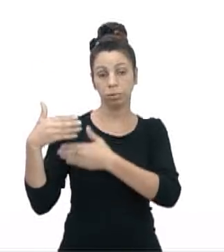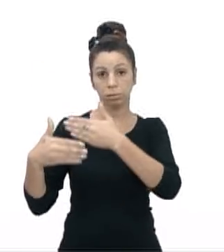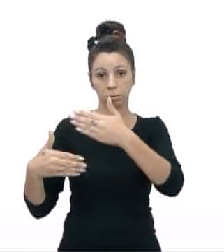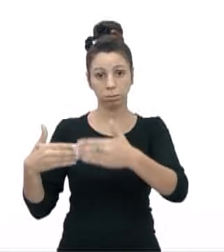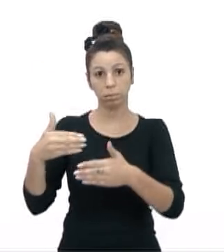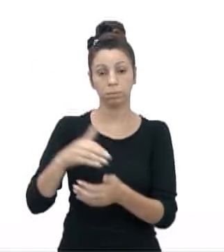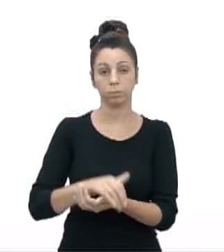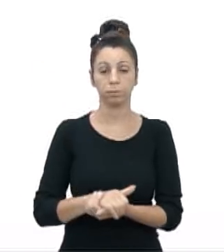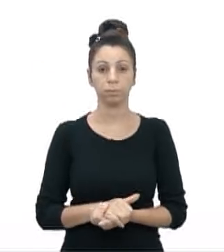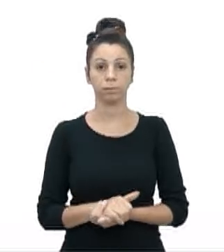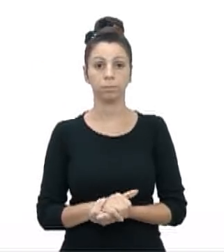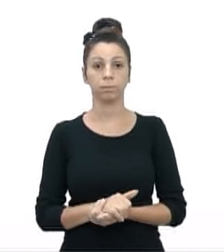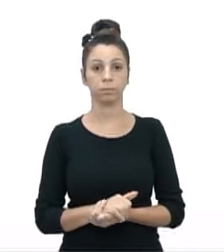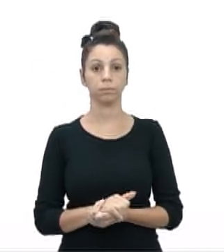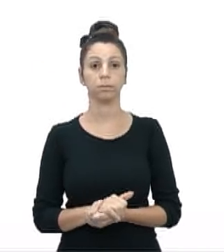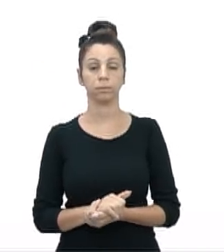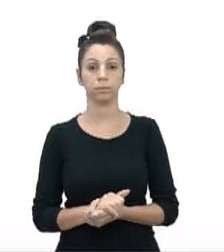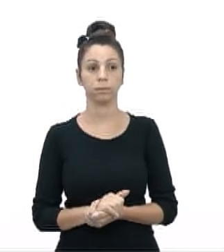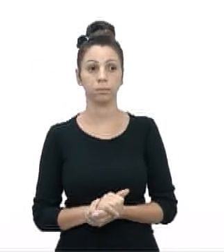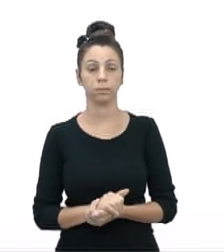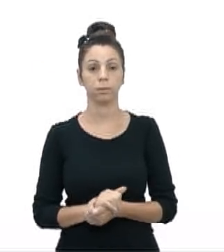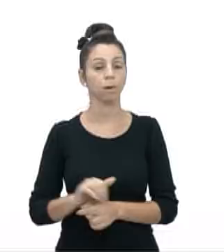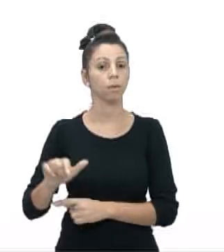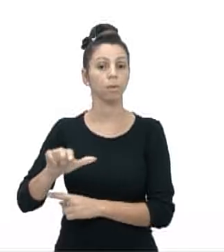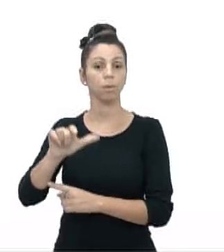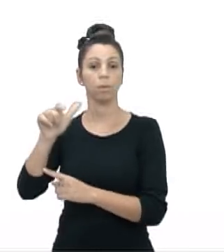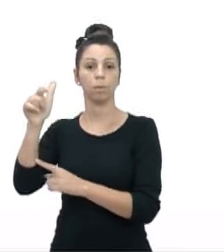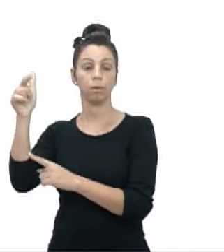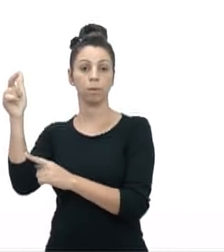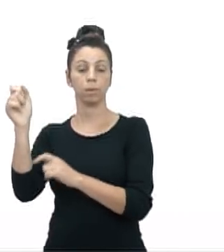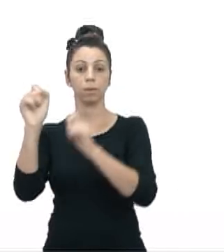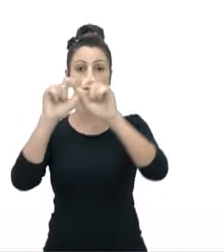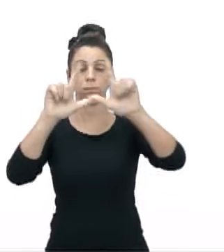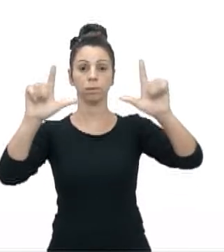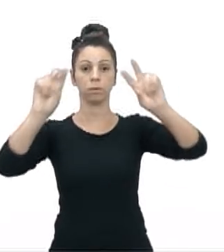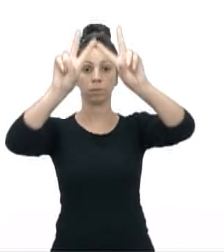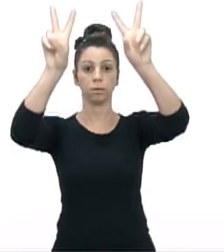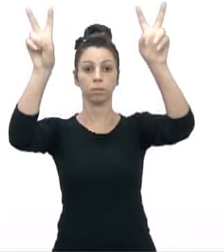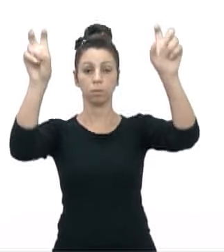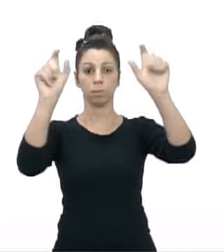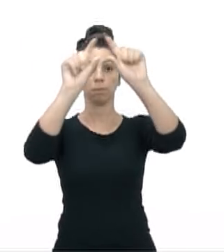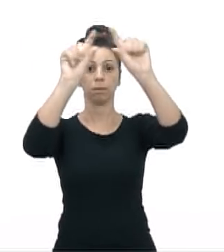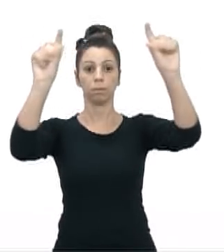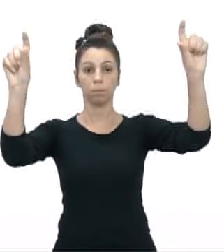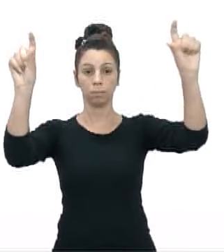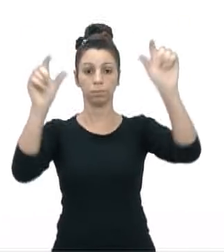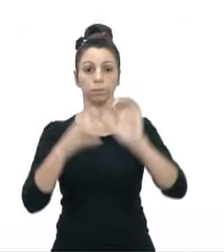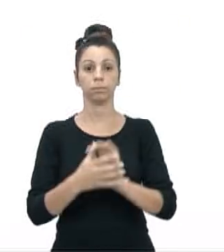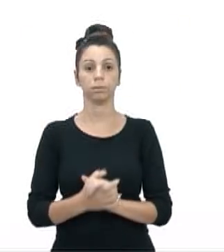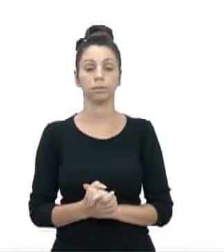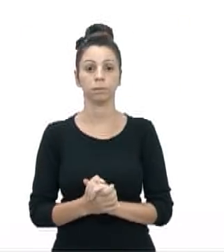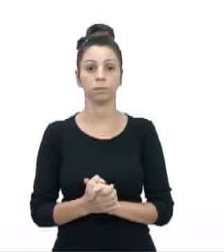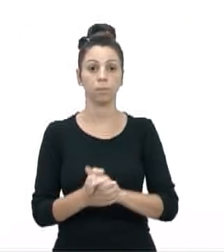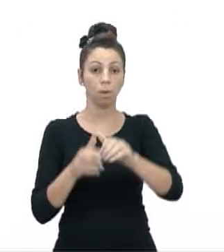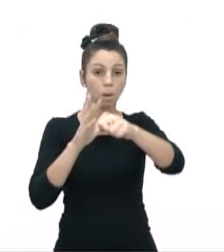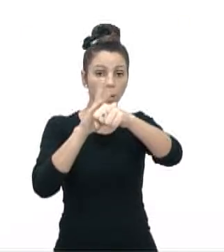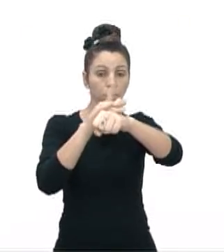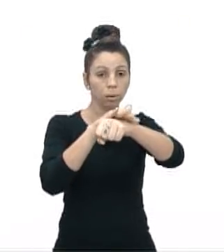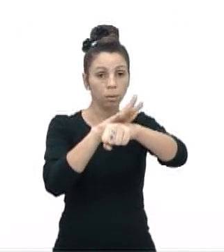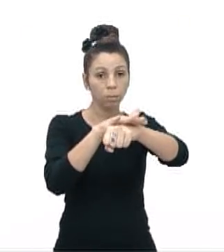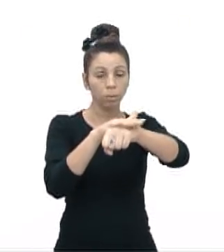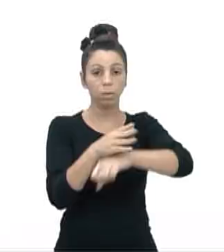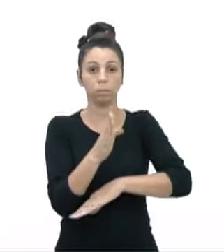hipertensão. Então aqui a gente tem um outro folder que traz já no título, né, a palavra hipertensão, doença